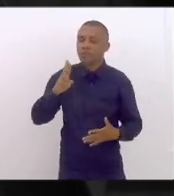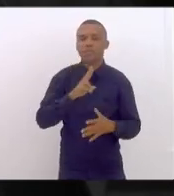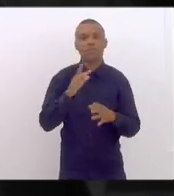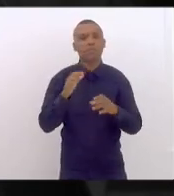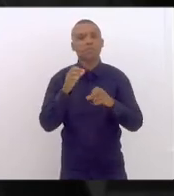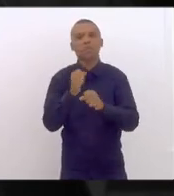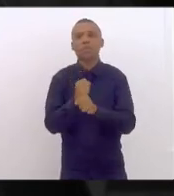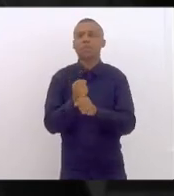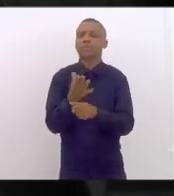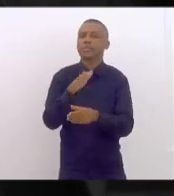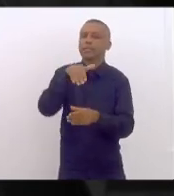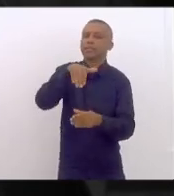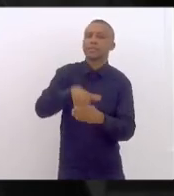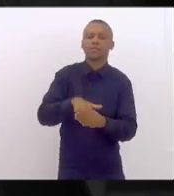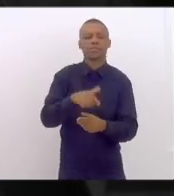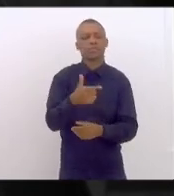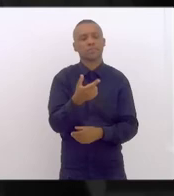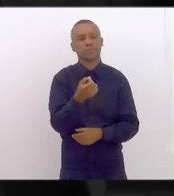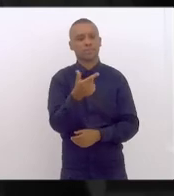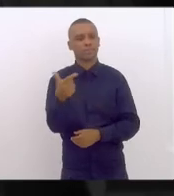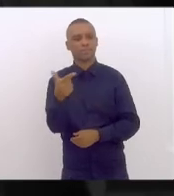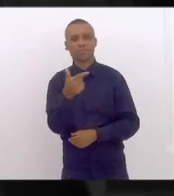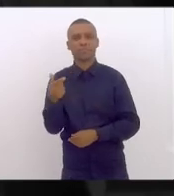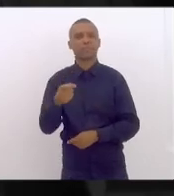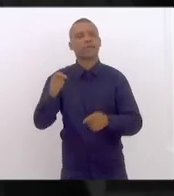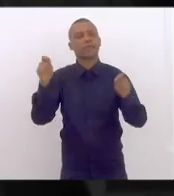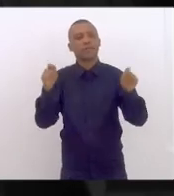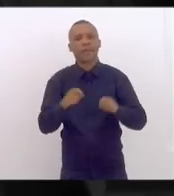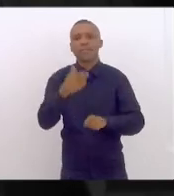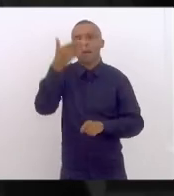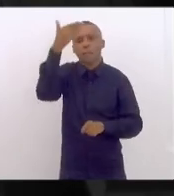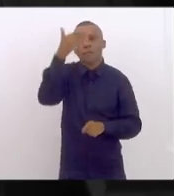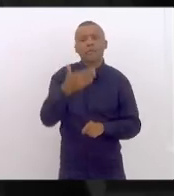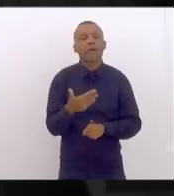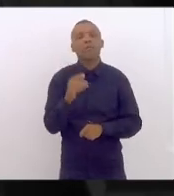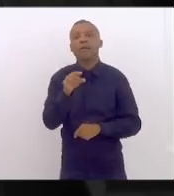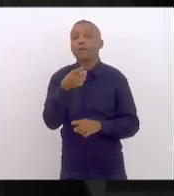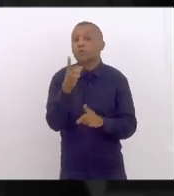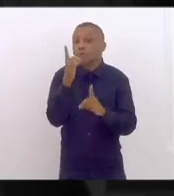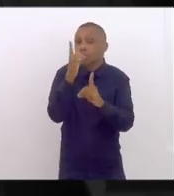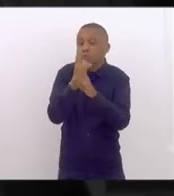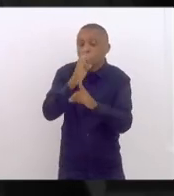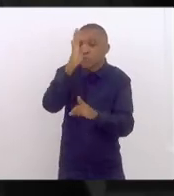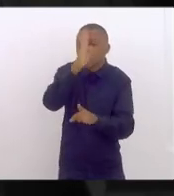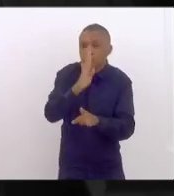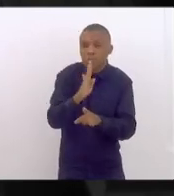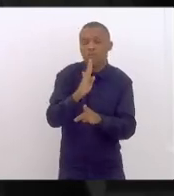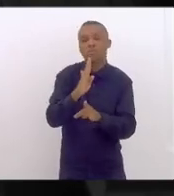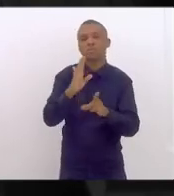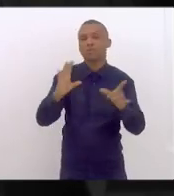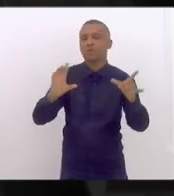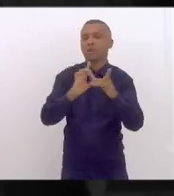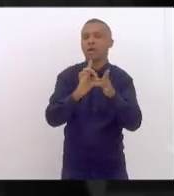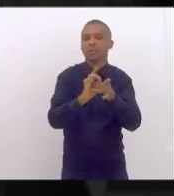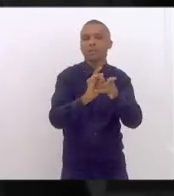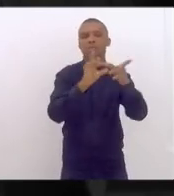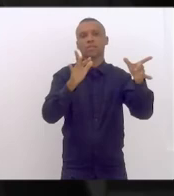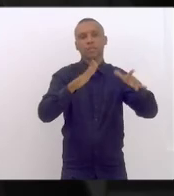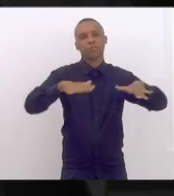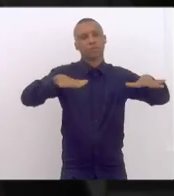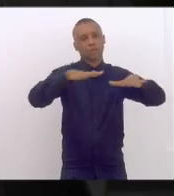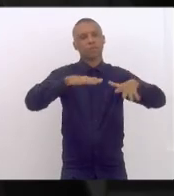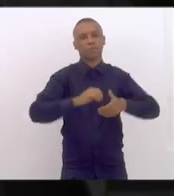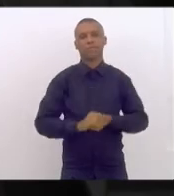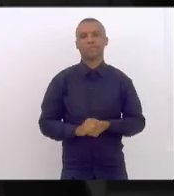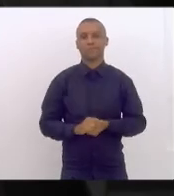2002/2022 devem apontar antes de mais nada para o reencontro do Brasil com o estado democrático de direito Luiz Paulo